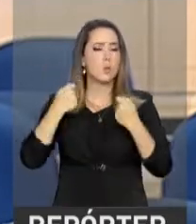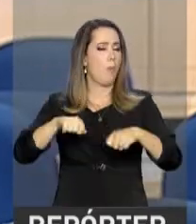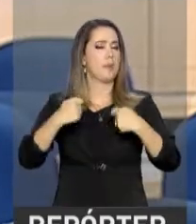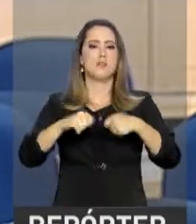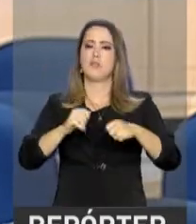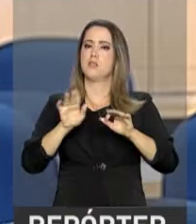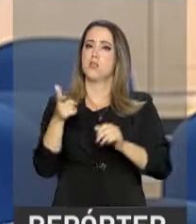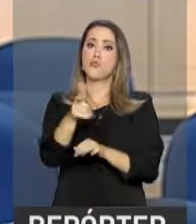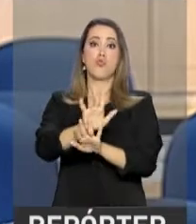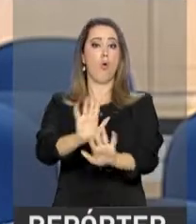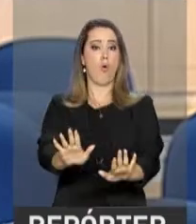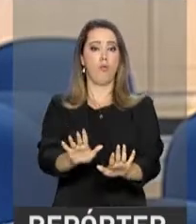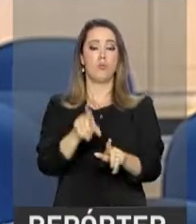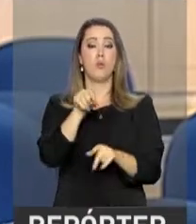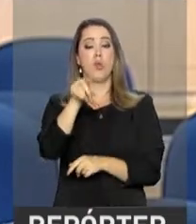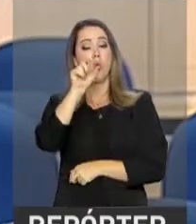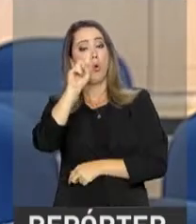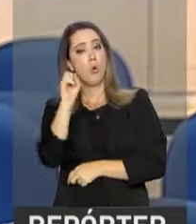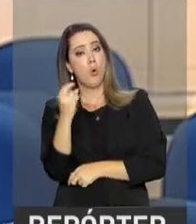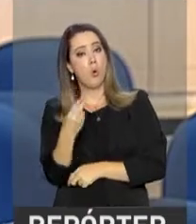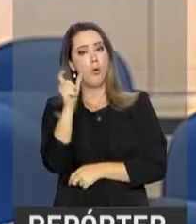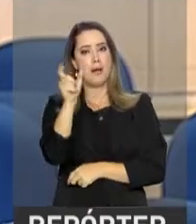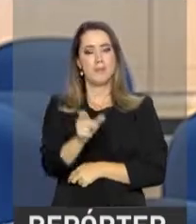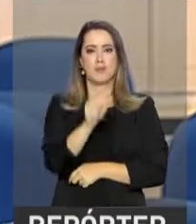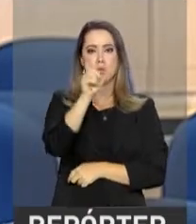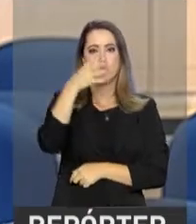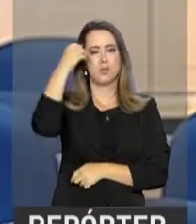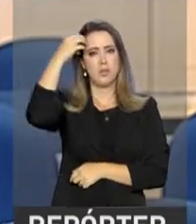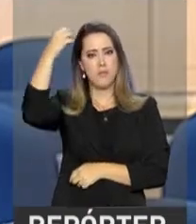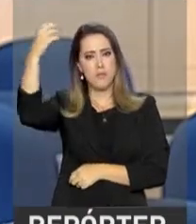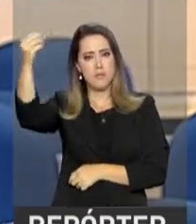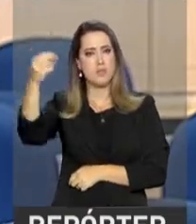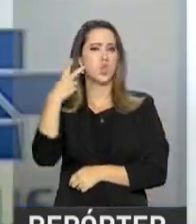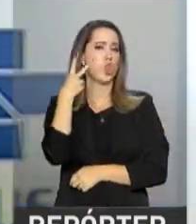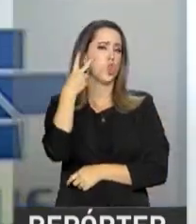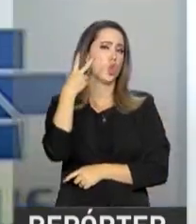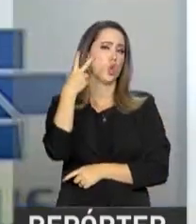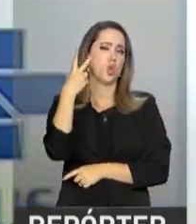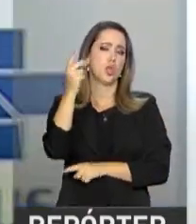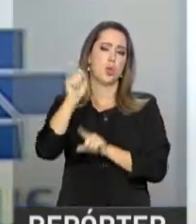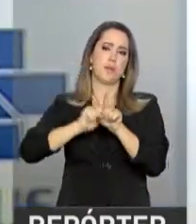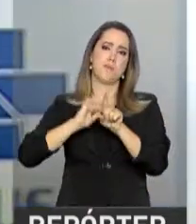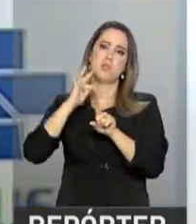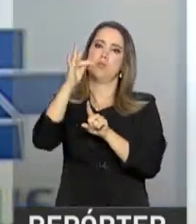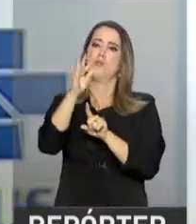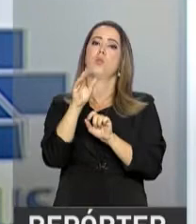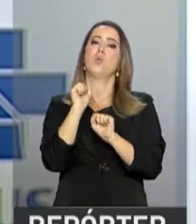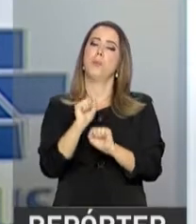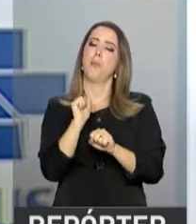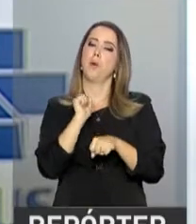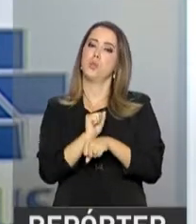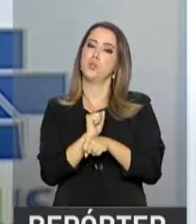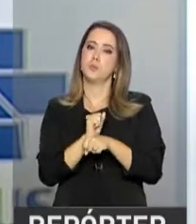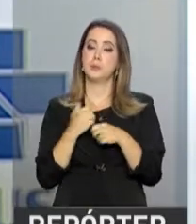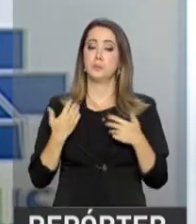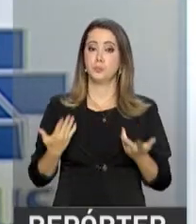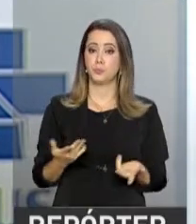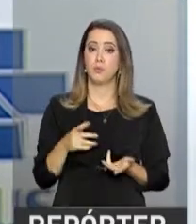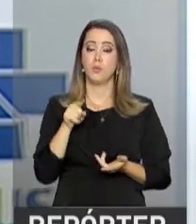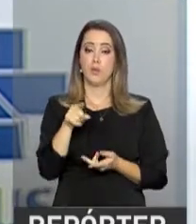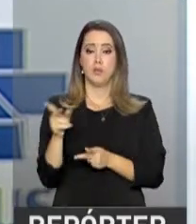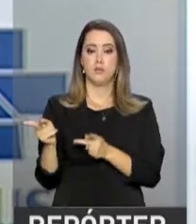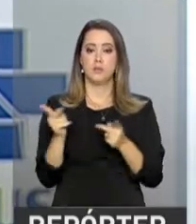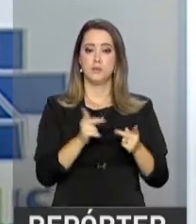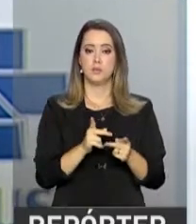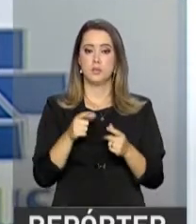mora em área de risco vai viajar daqui dois meses ou mais também pode esperar durante a coletiva o ministro da saúde disse que vai visitar uma fábrica